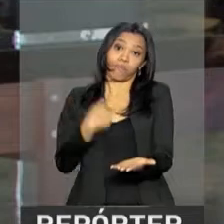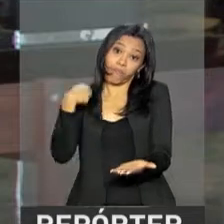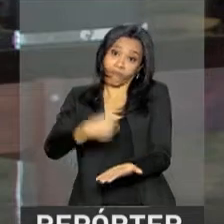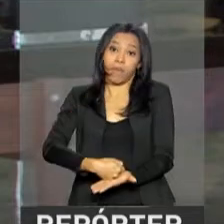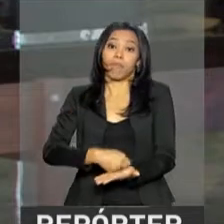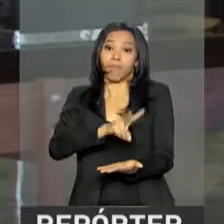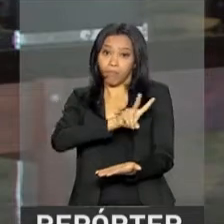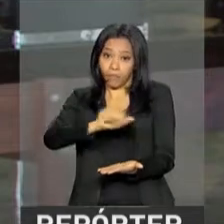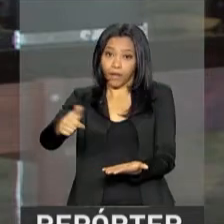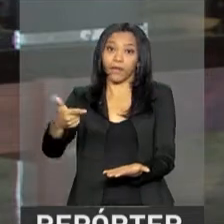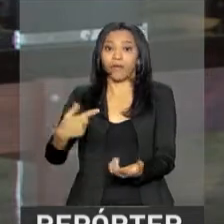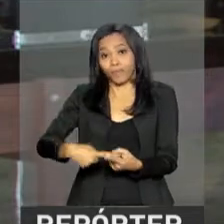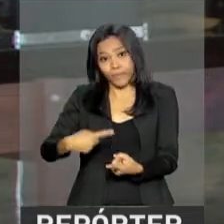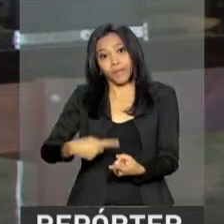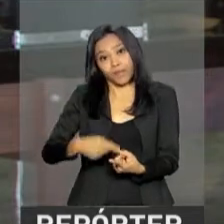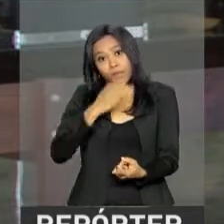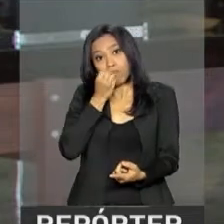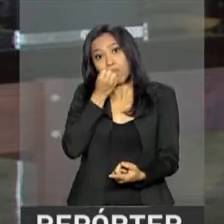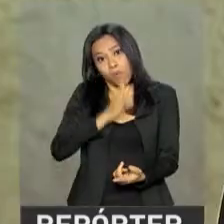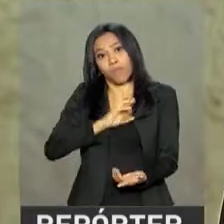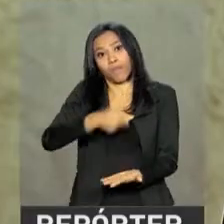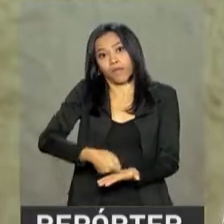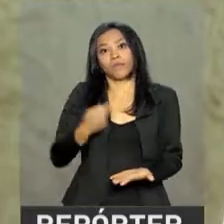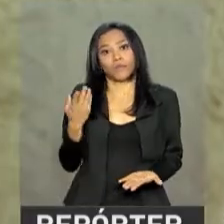como bom pagador